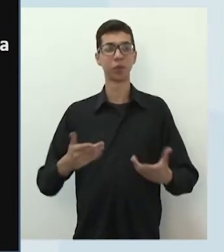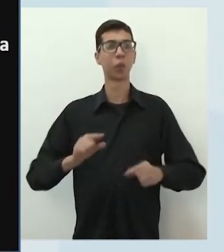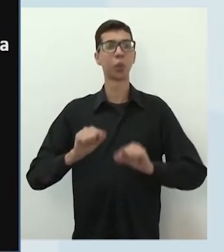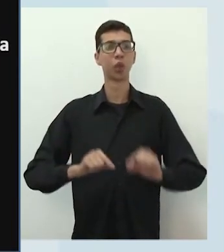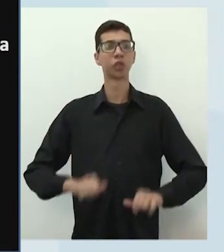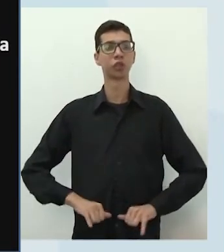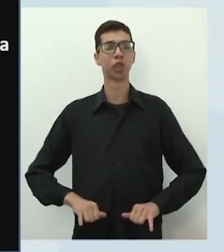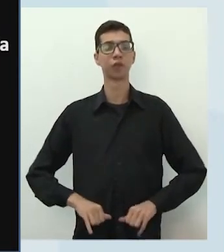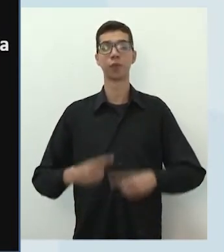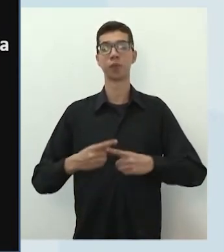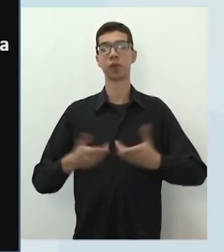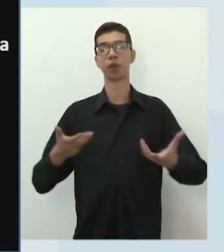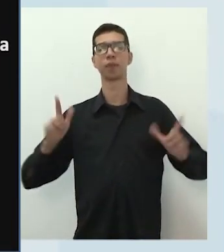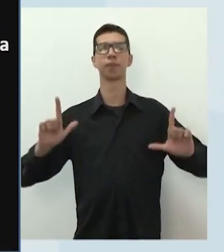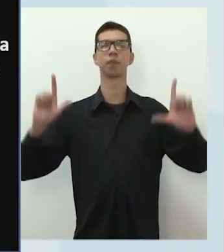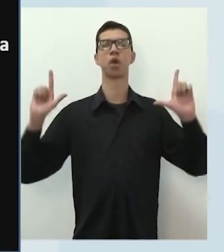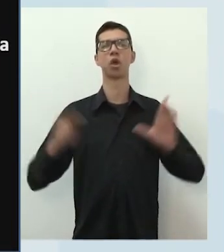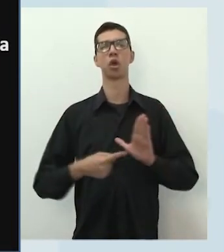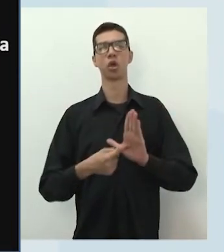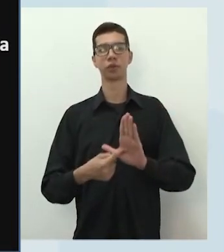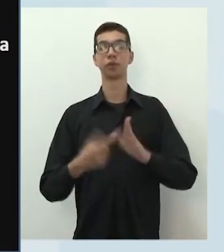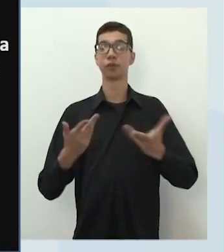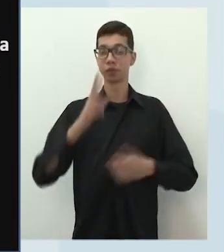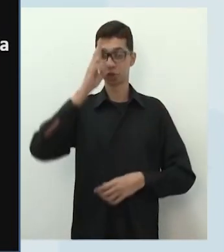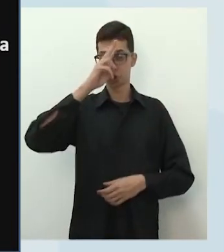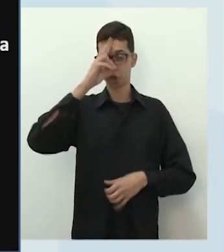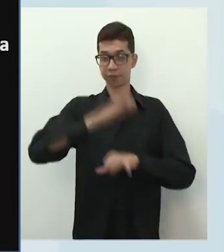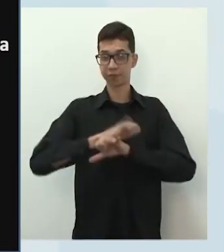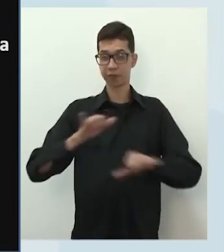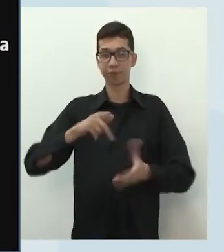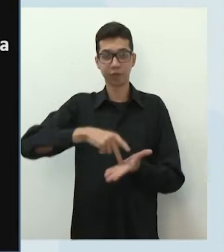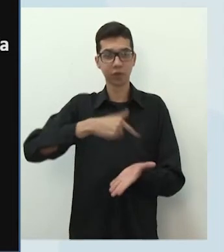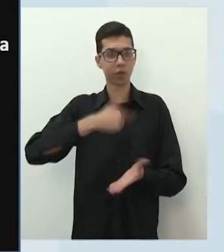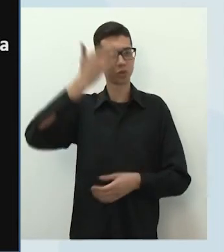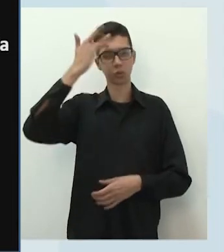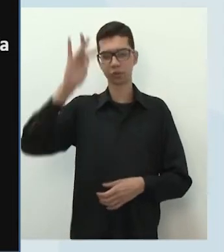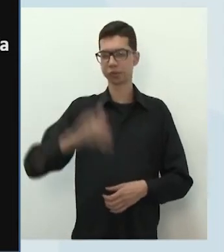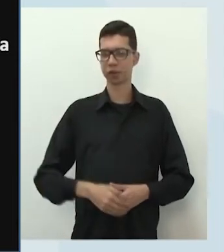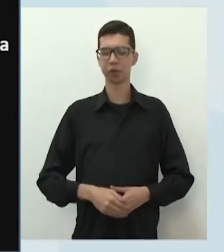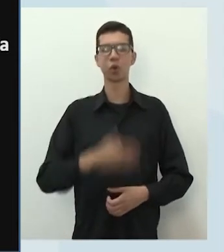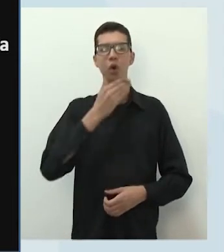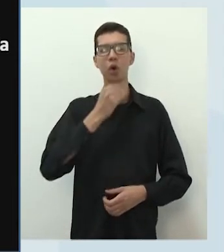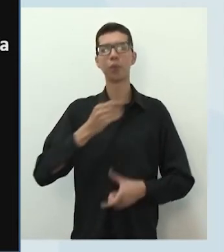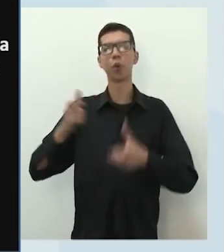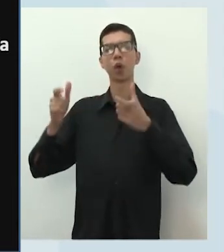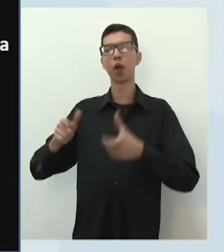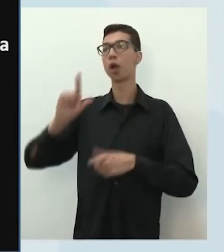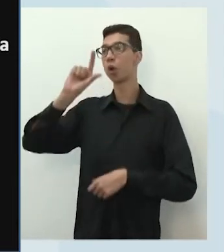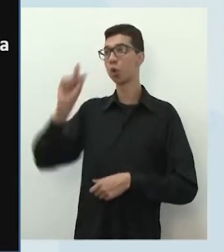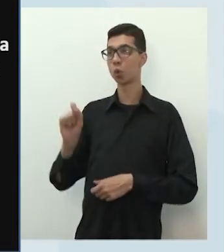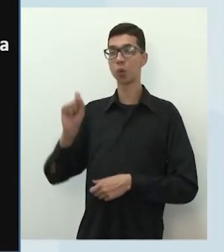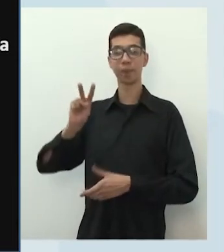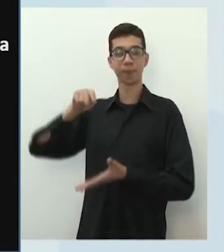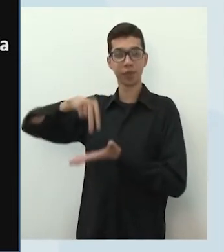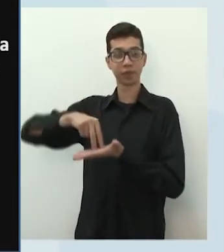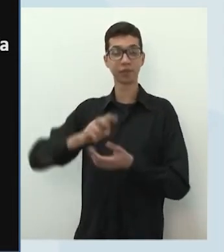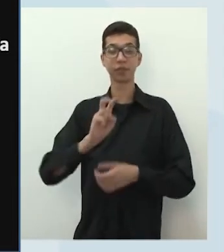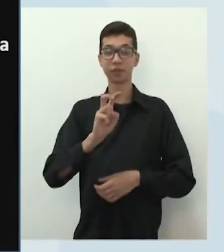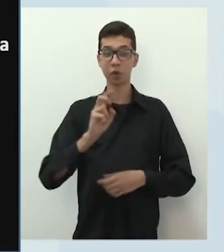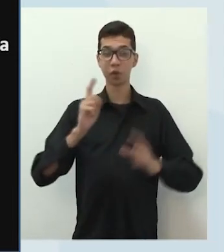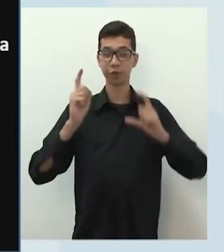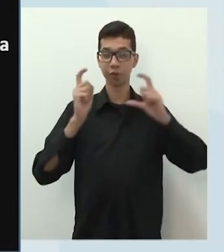da pós-modernidade é o tal do pendor para a confissão pública. Isso também é uma característica pós-moderna, né, turma? Infelizmente,